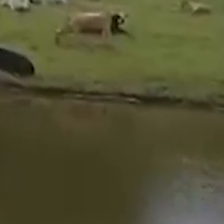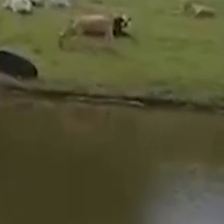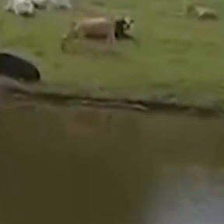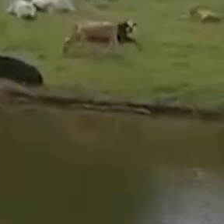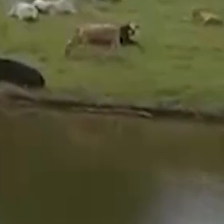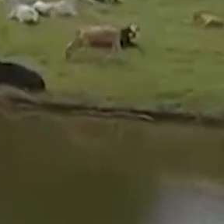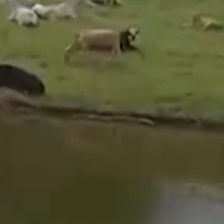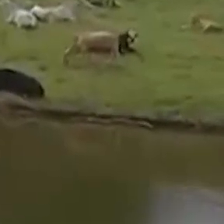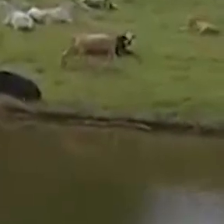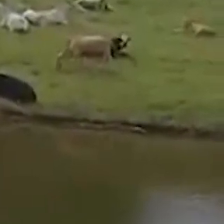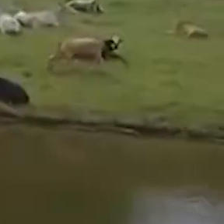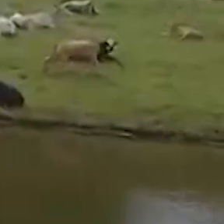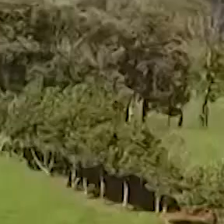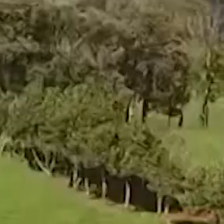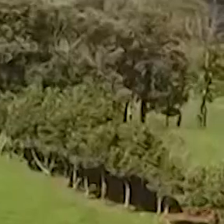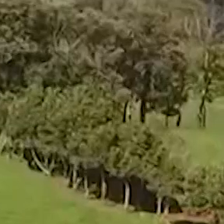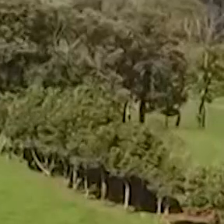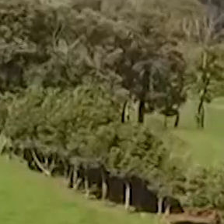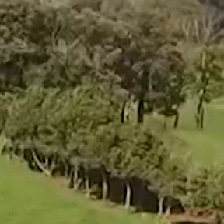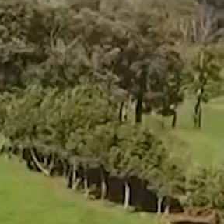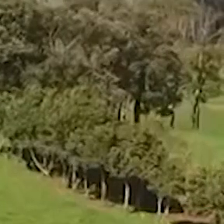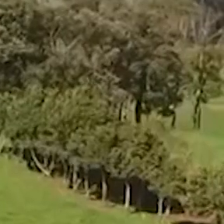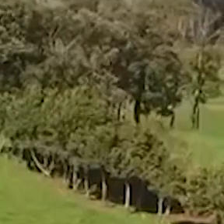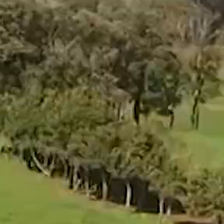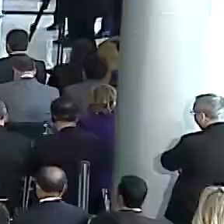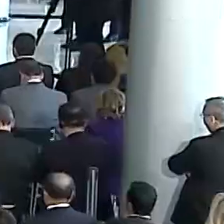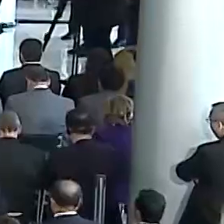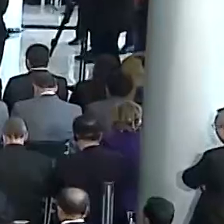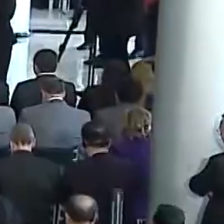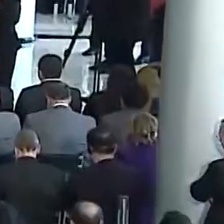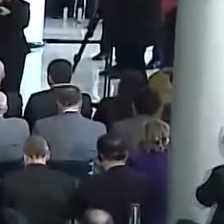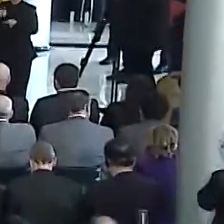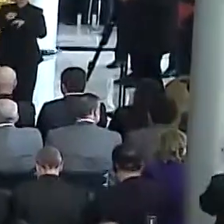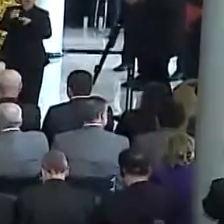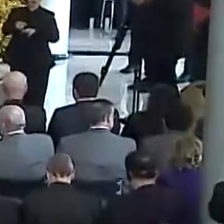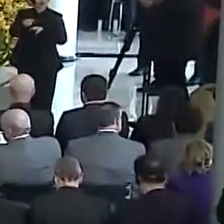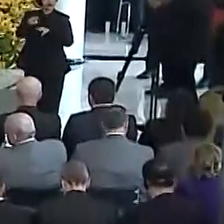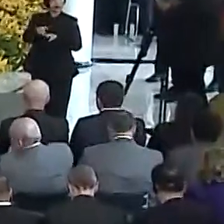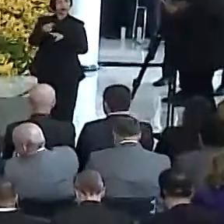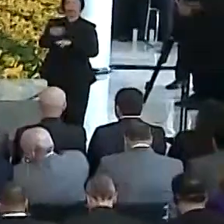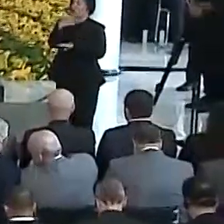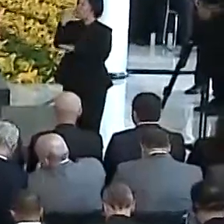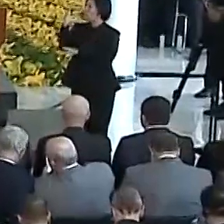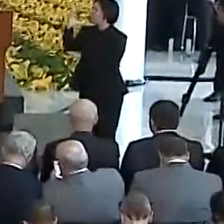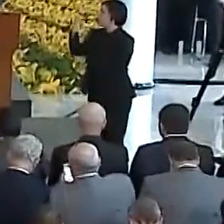para pequenos agricultores e agricultura familiar será lançado